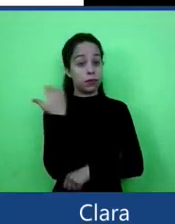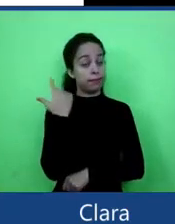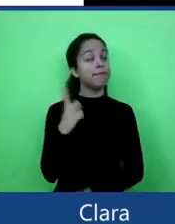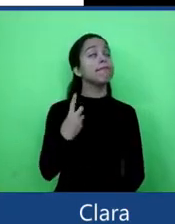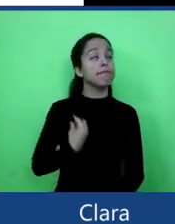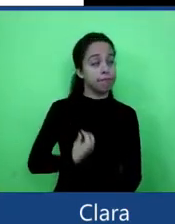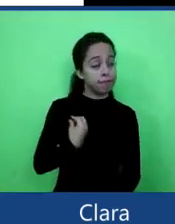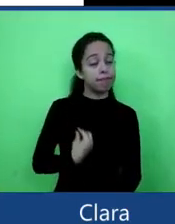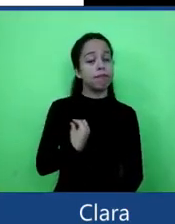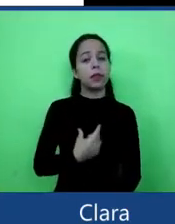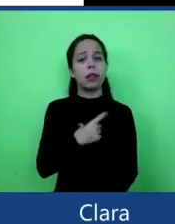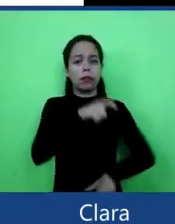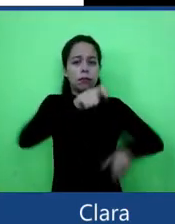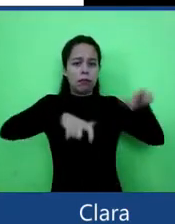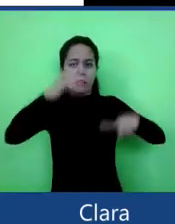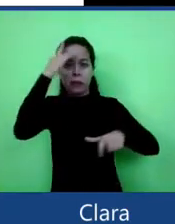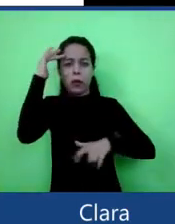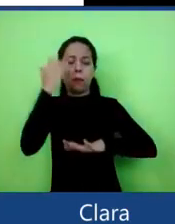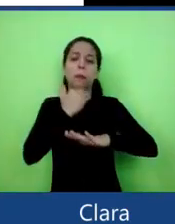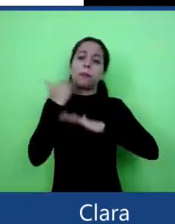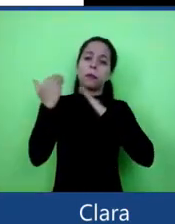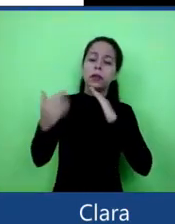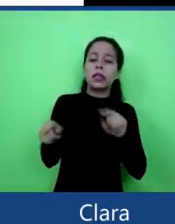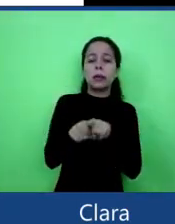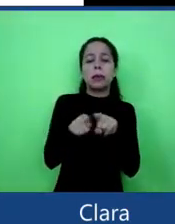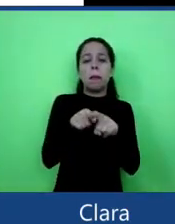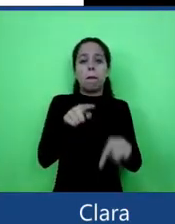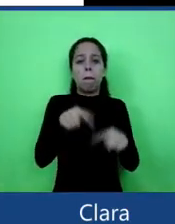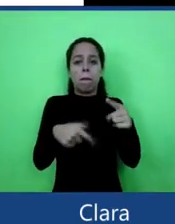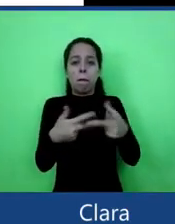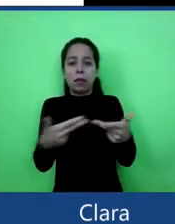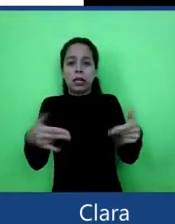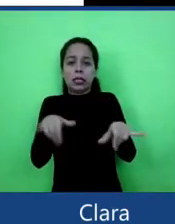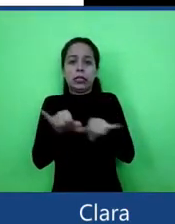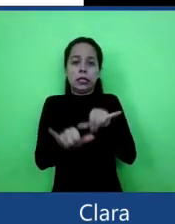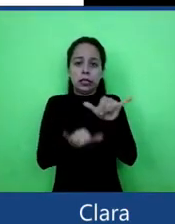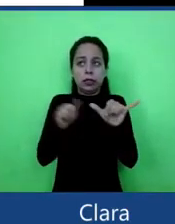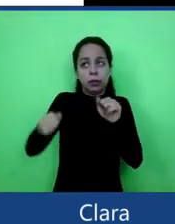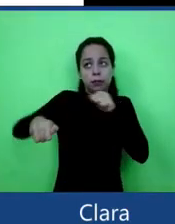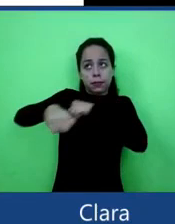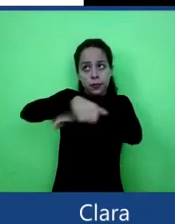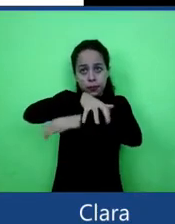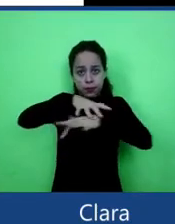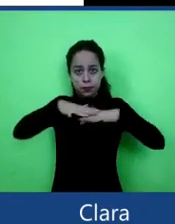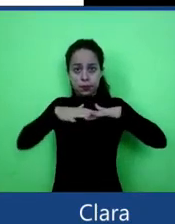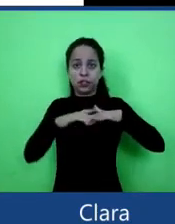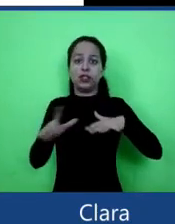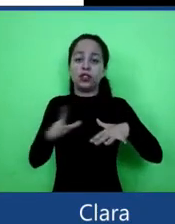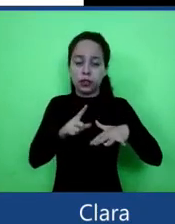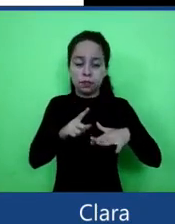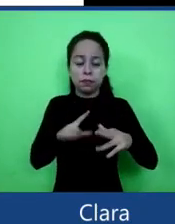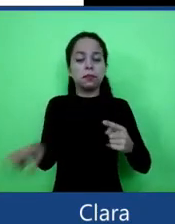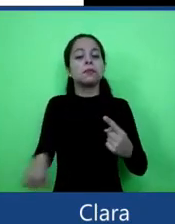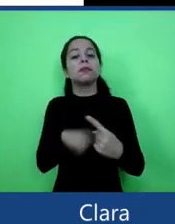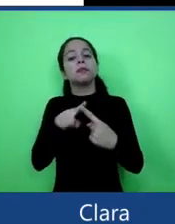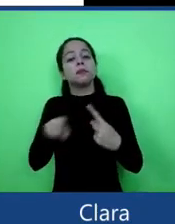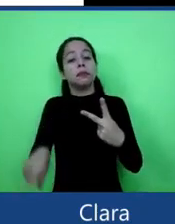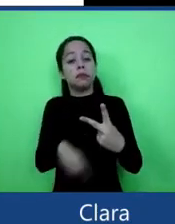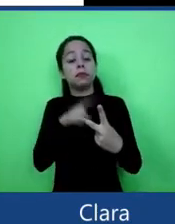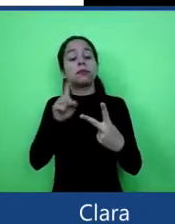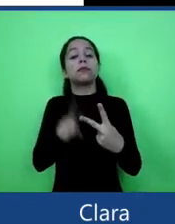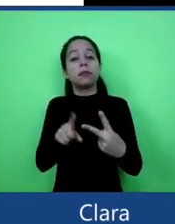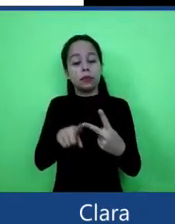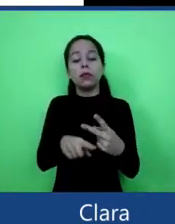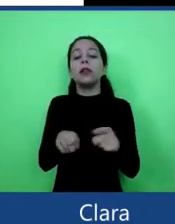mortalidade e concentração de material particulado na atmosfera, por exemplo, né? E a gente tem também esse outro problema,